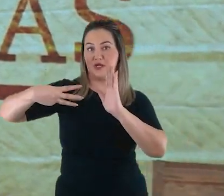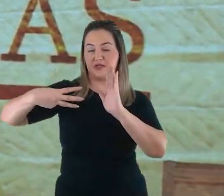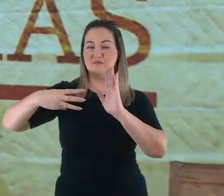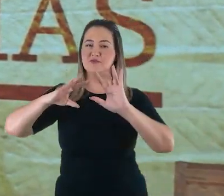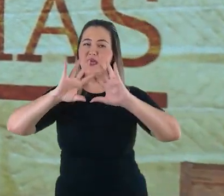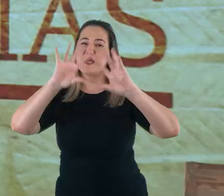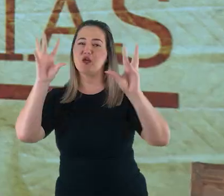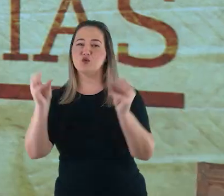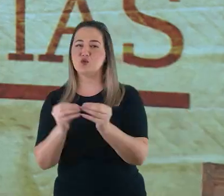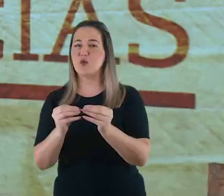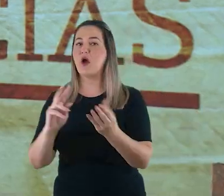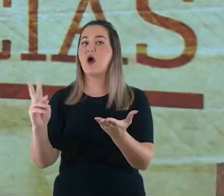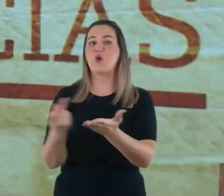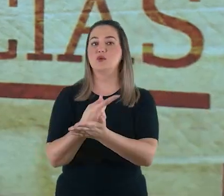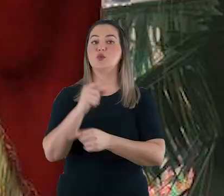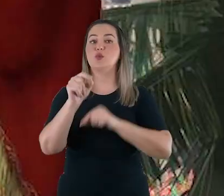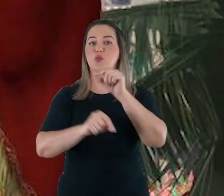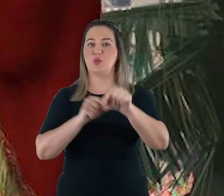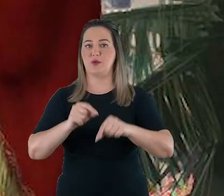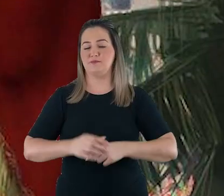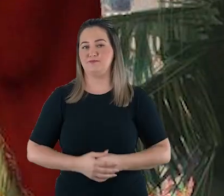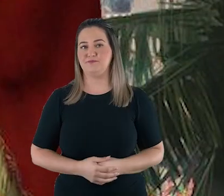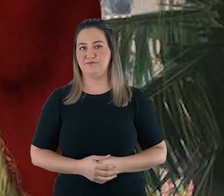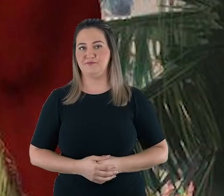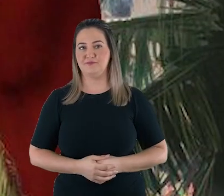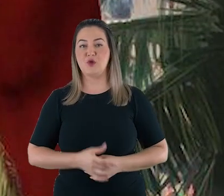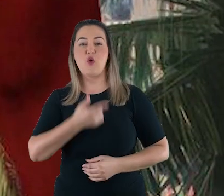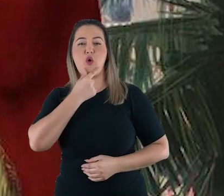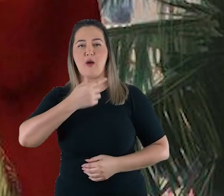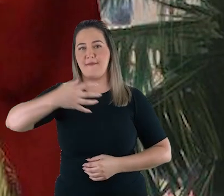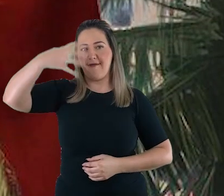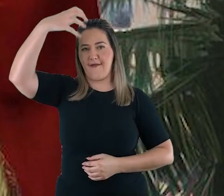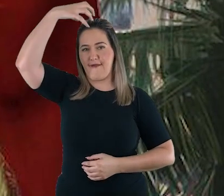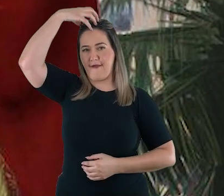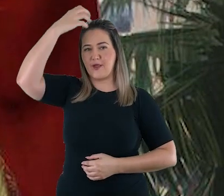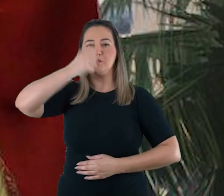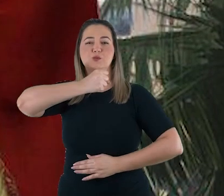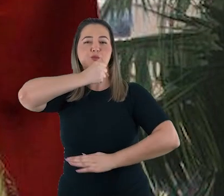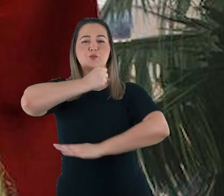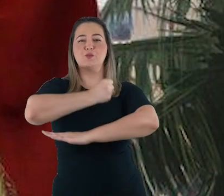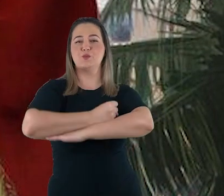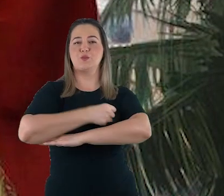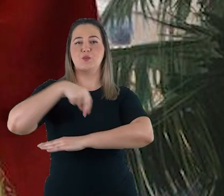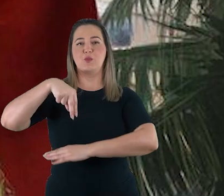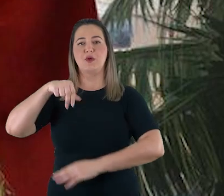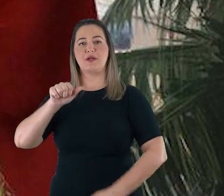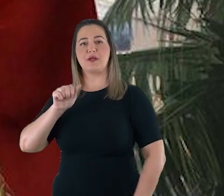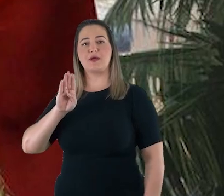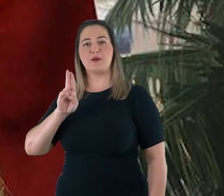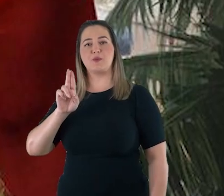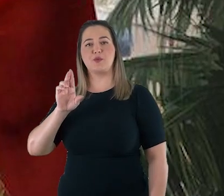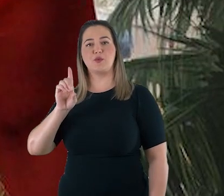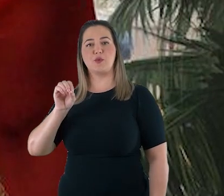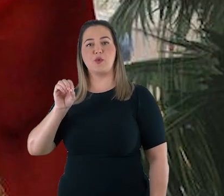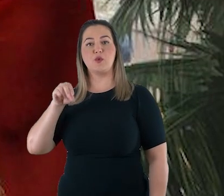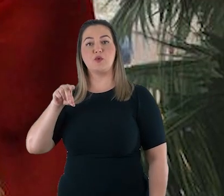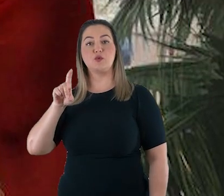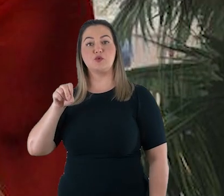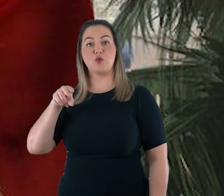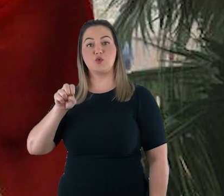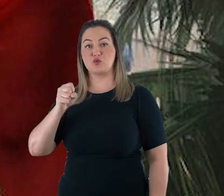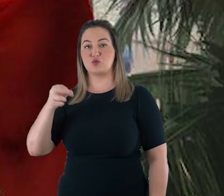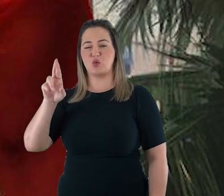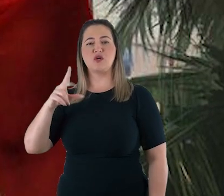posso dizer que o que aconteceu foi o seguinte. A vaidade sempre foi uma fraqueza no caráter do rei Nabucodonosor. Ele sempre